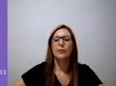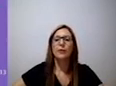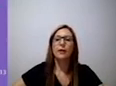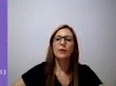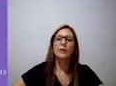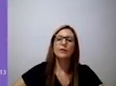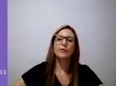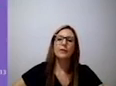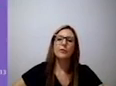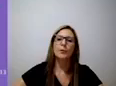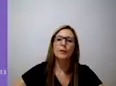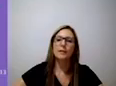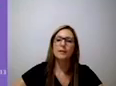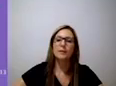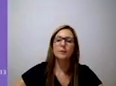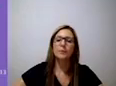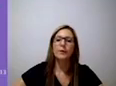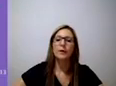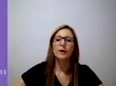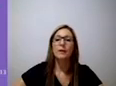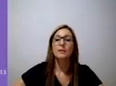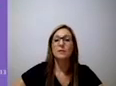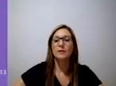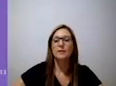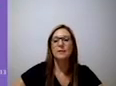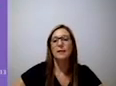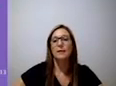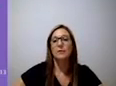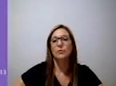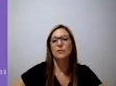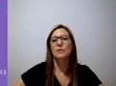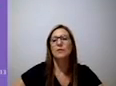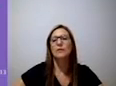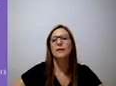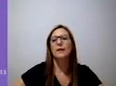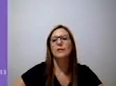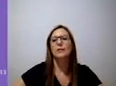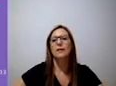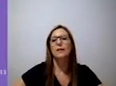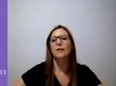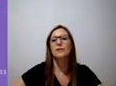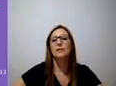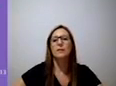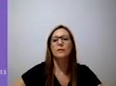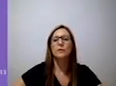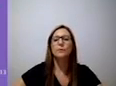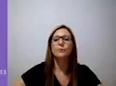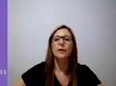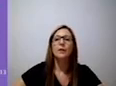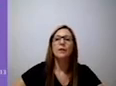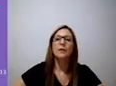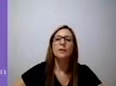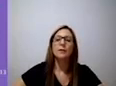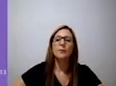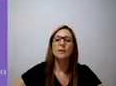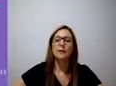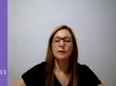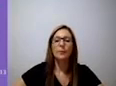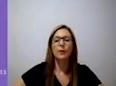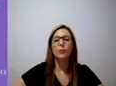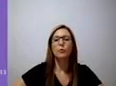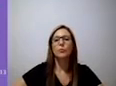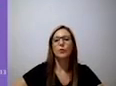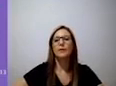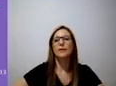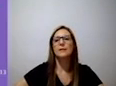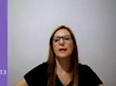é oral, é de fácil aplicação. A sua desvantagem, né, ele é visível e temos aí também